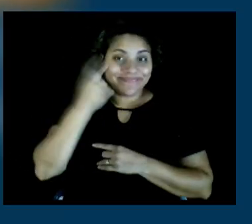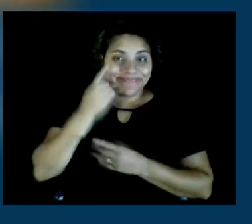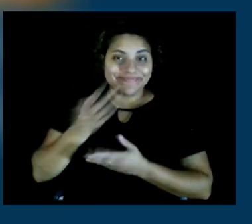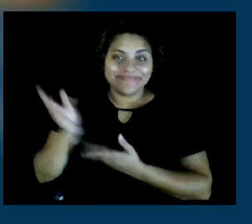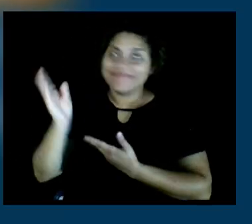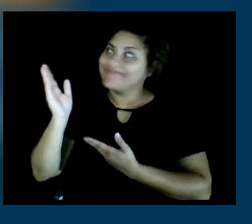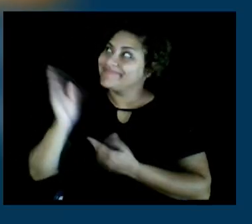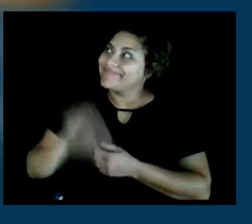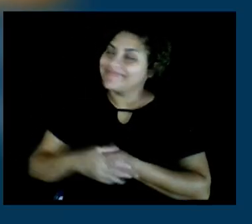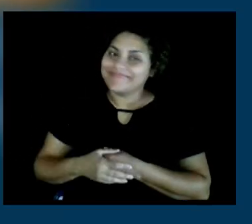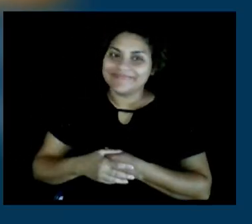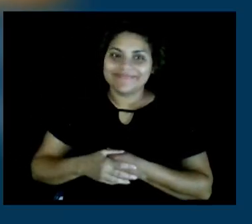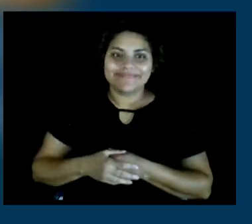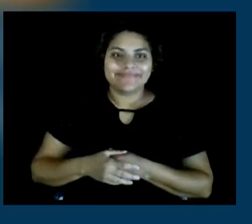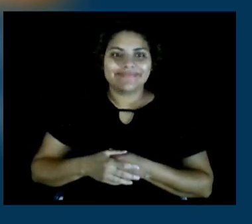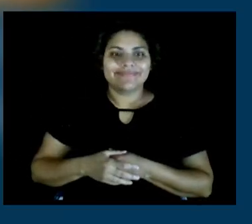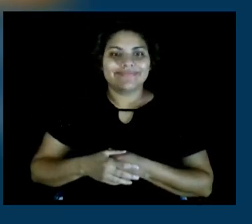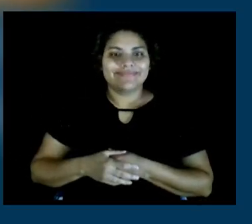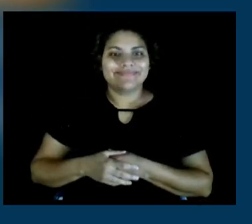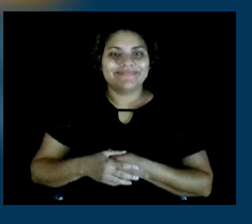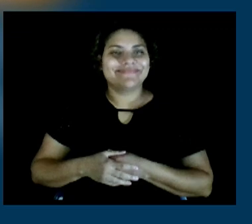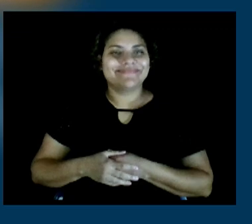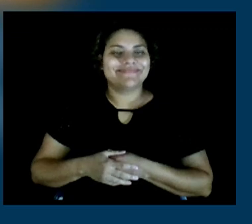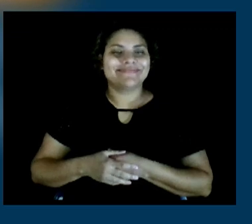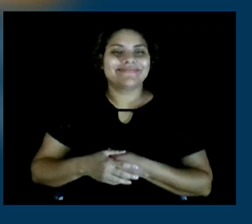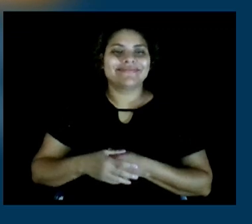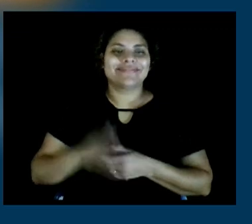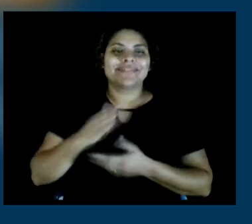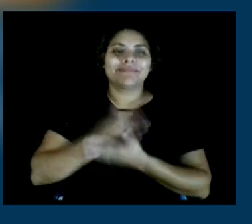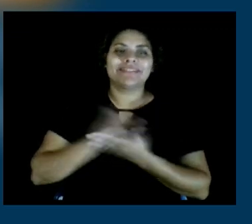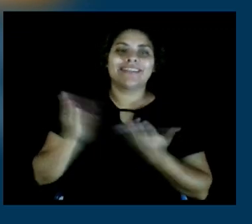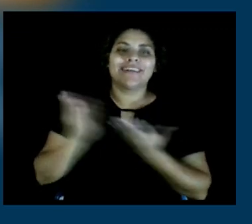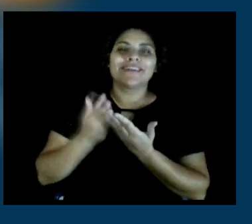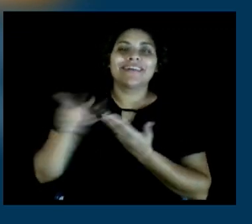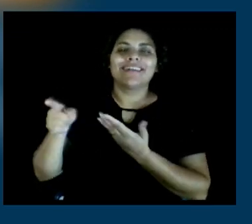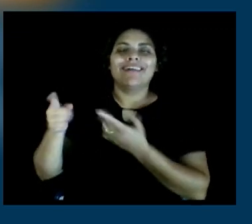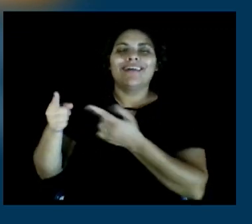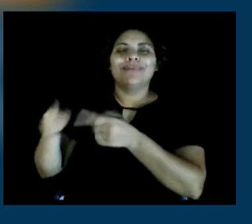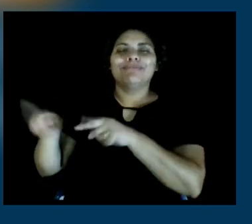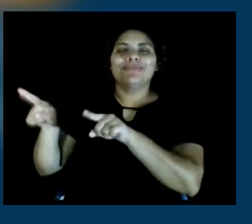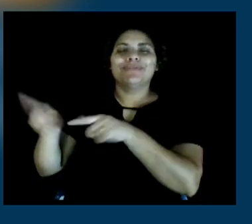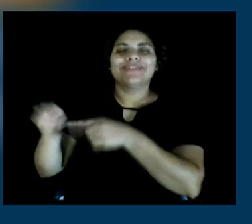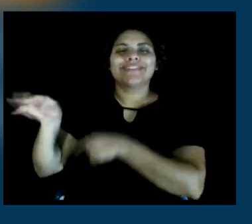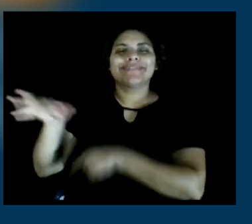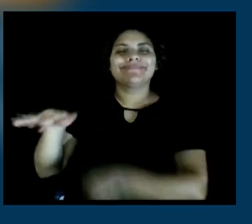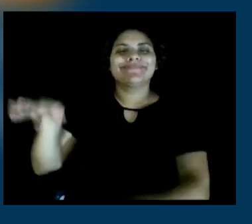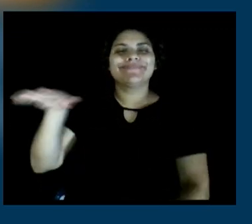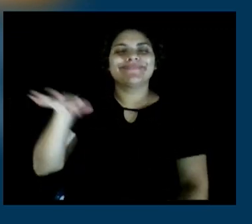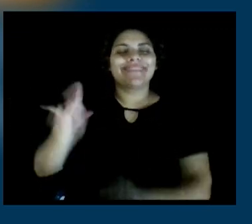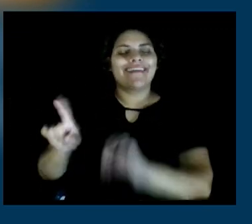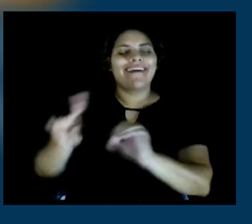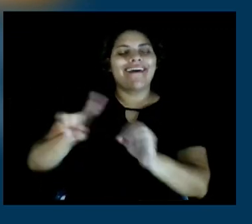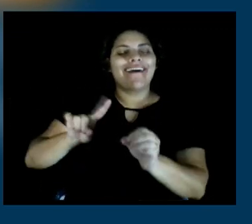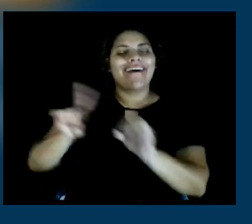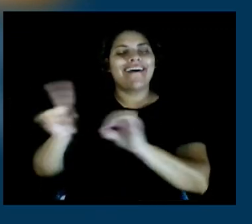Começa agora Clássicos da Antena 1, sons que fizeram história. A partir de agora, aqui.